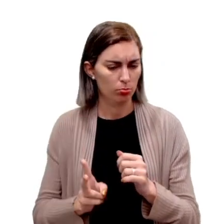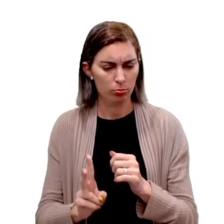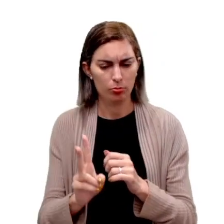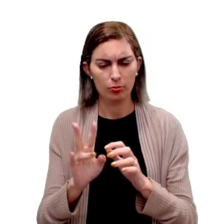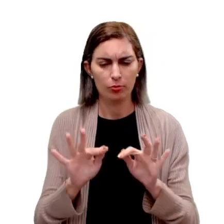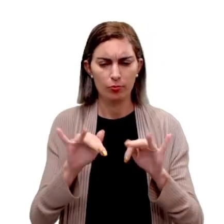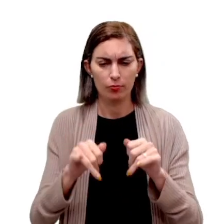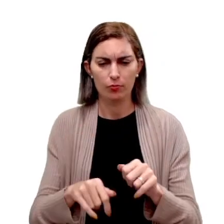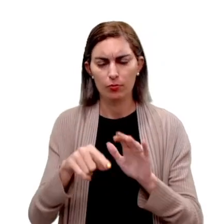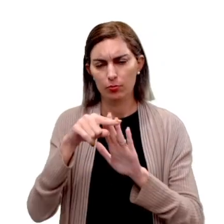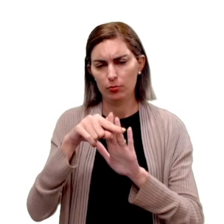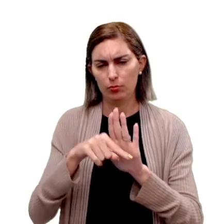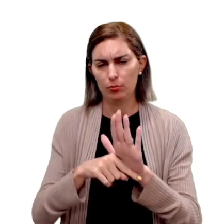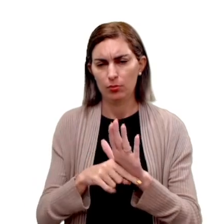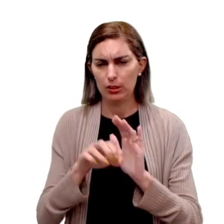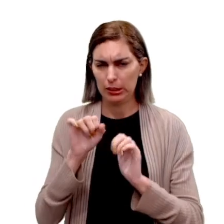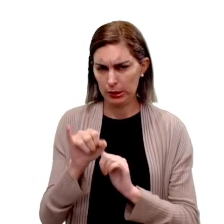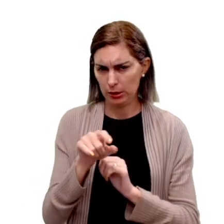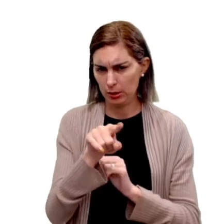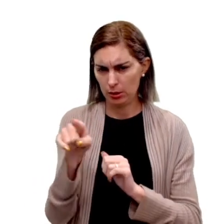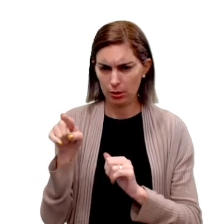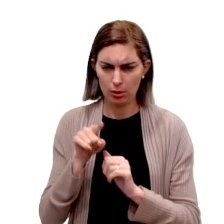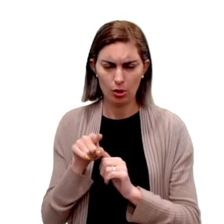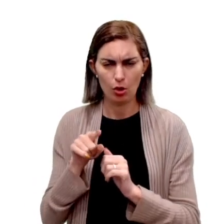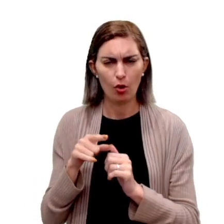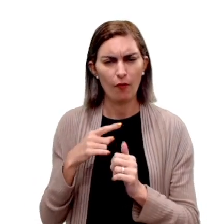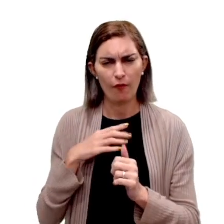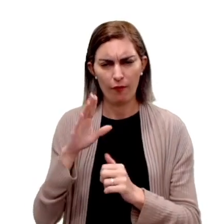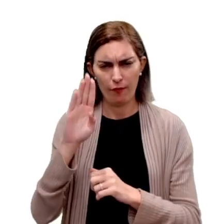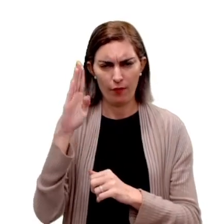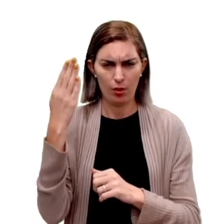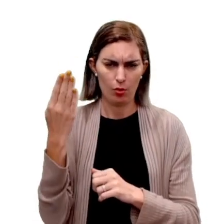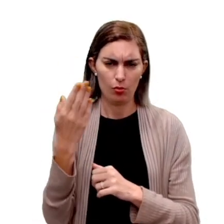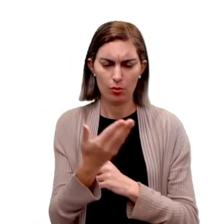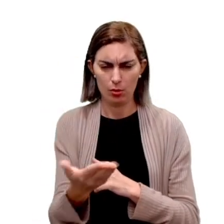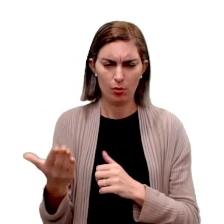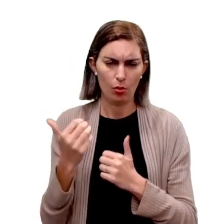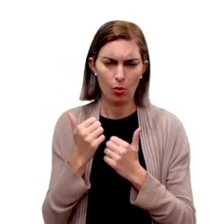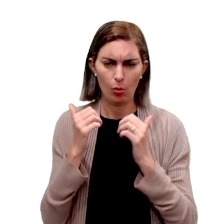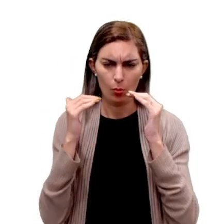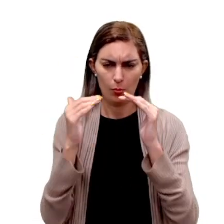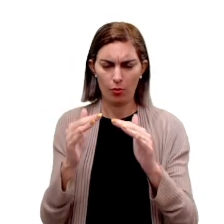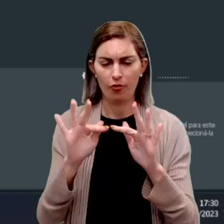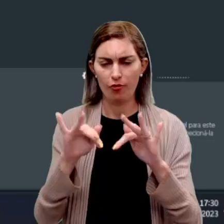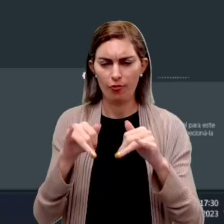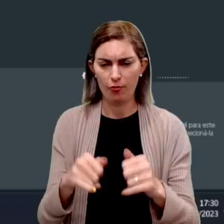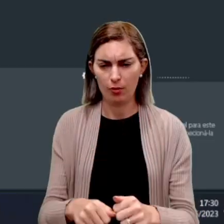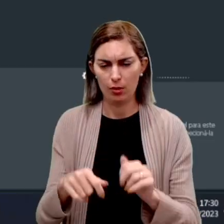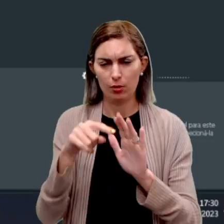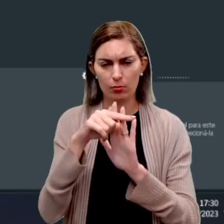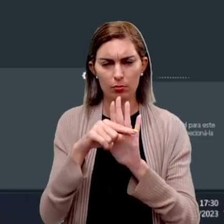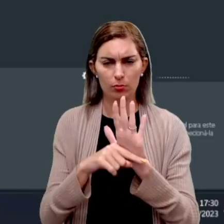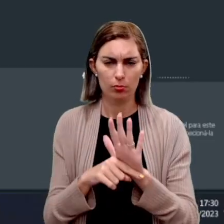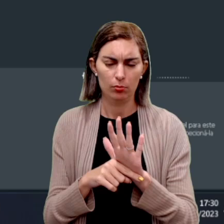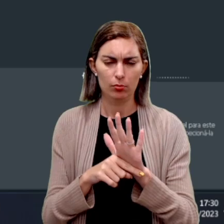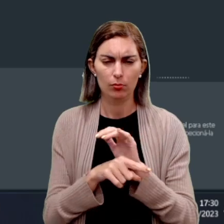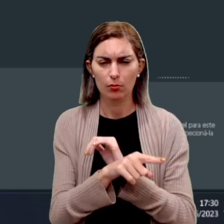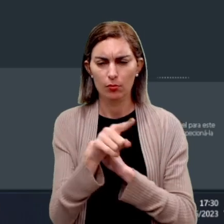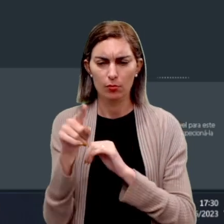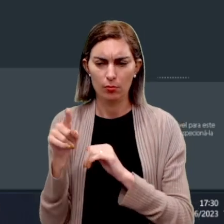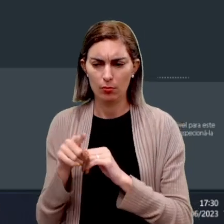final do programa. Se essa condição for falsa, ele segue para o final do programa. Aqui